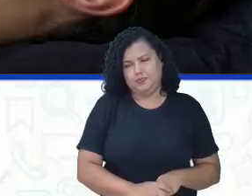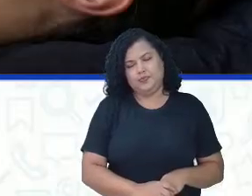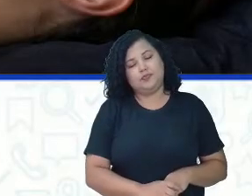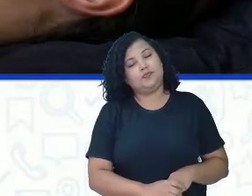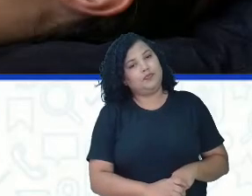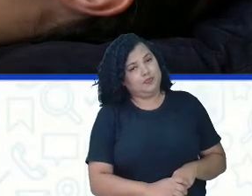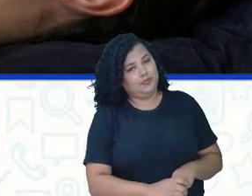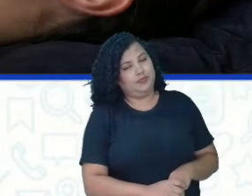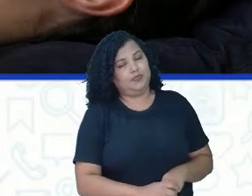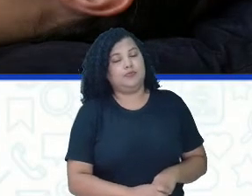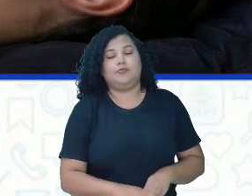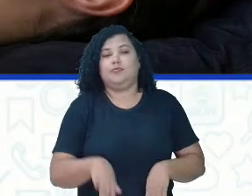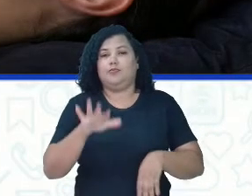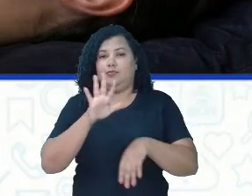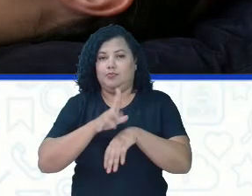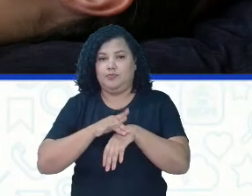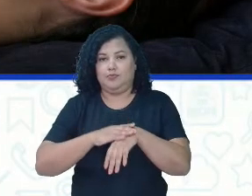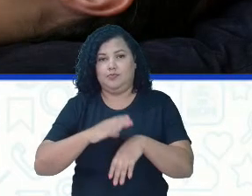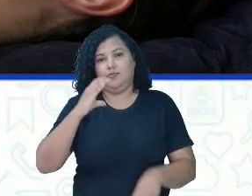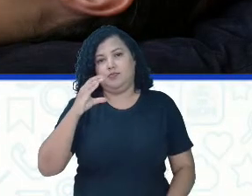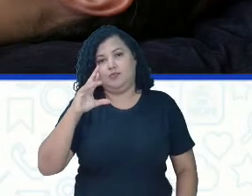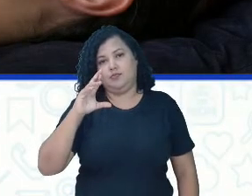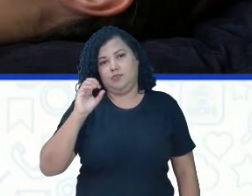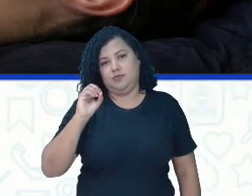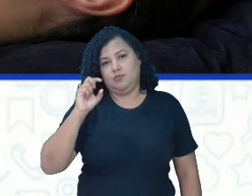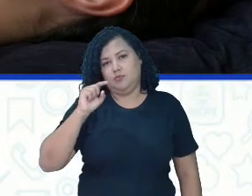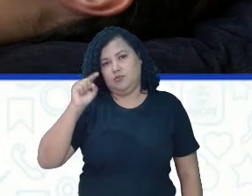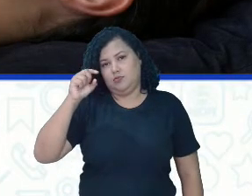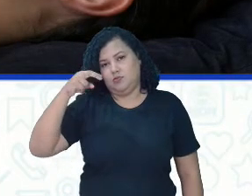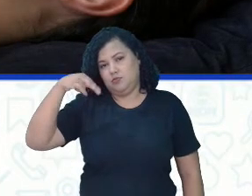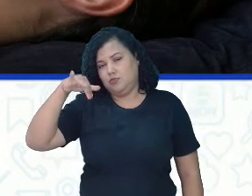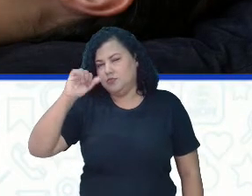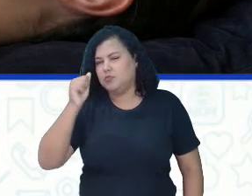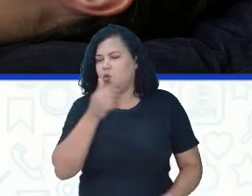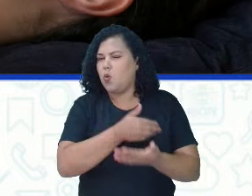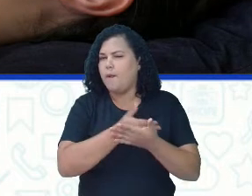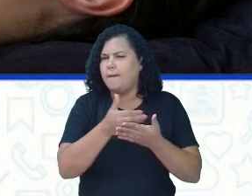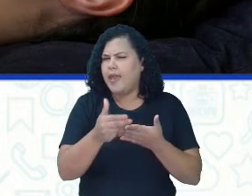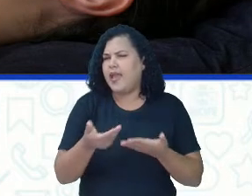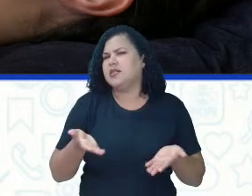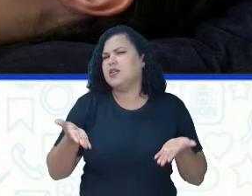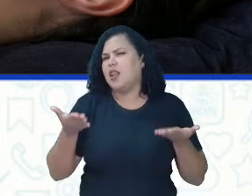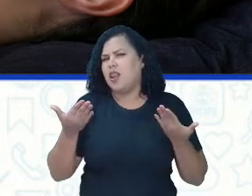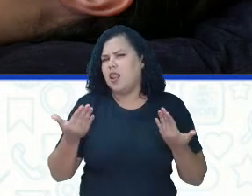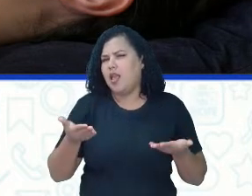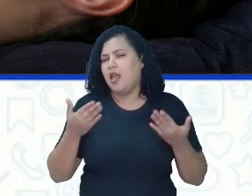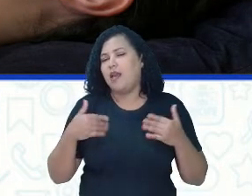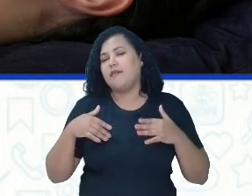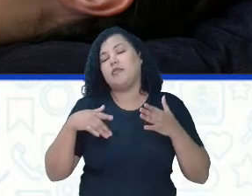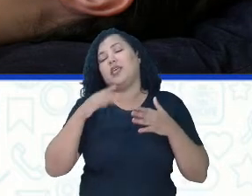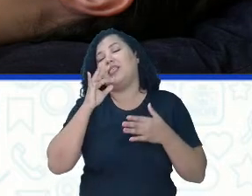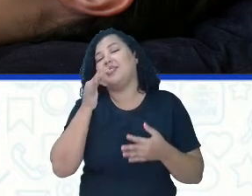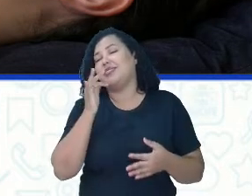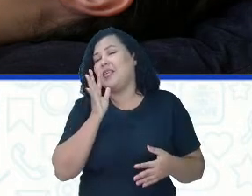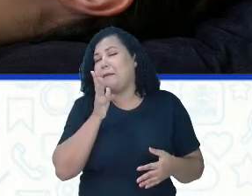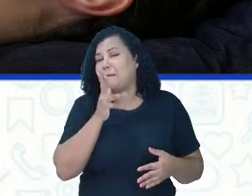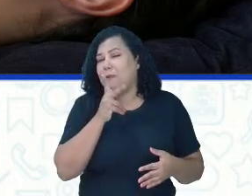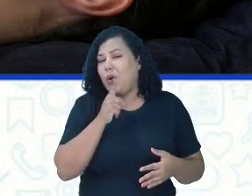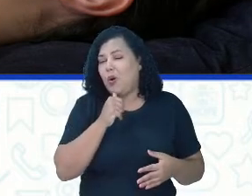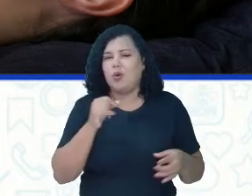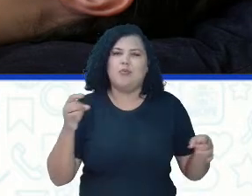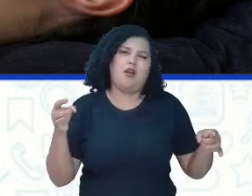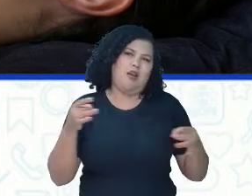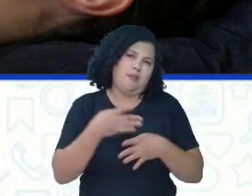doenças crônicas são aquelas que apresentam início gradual, com duração longa e